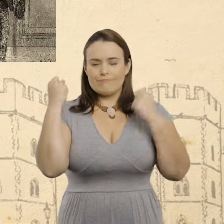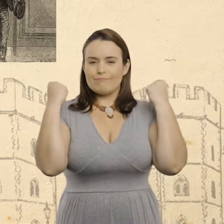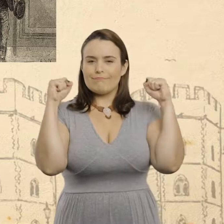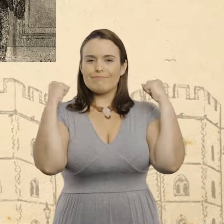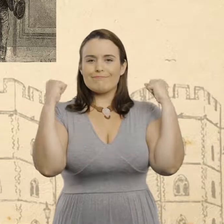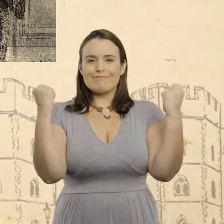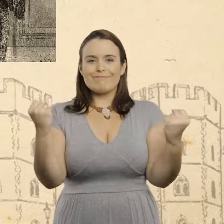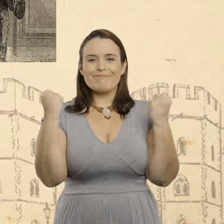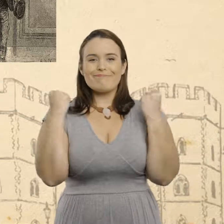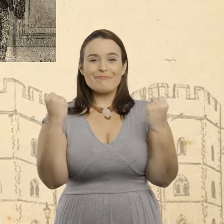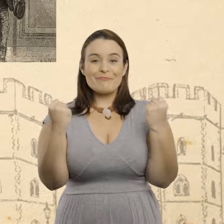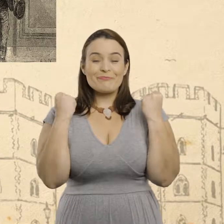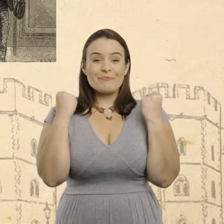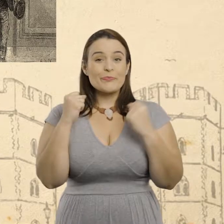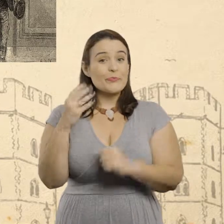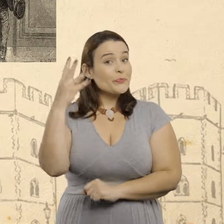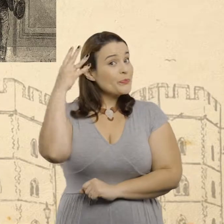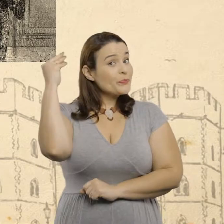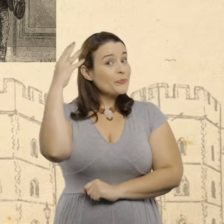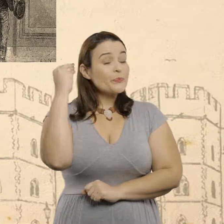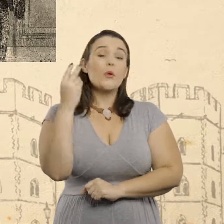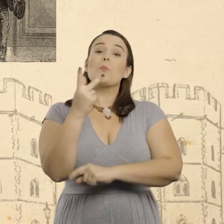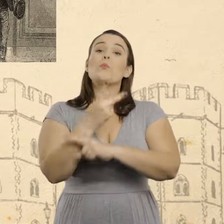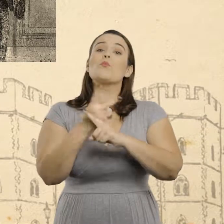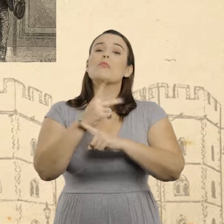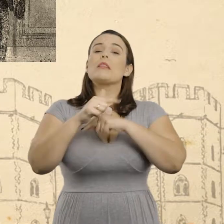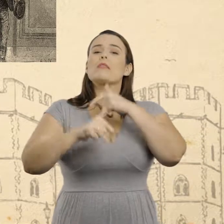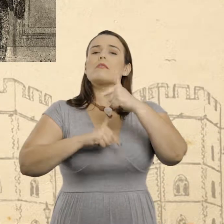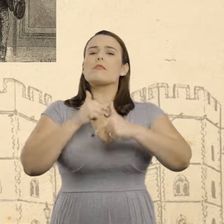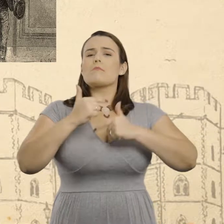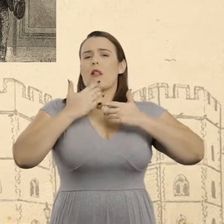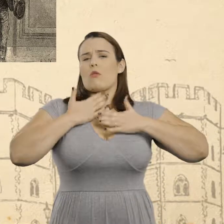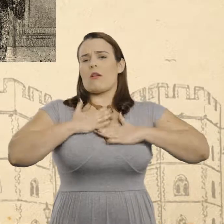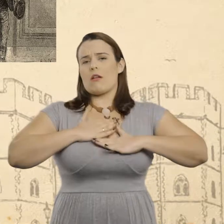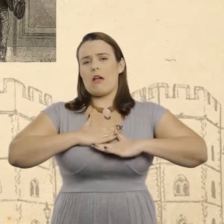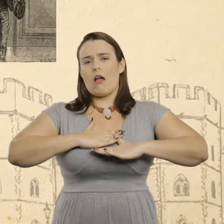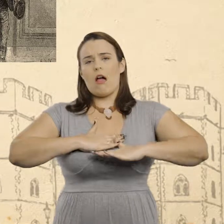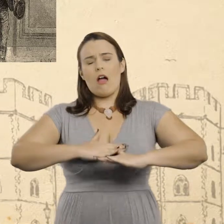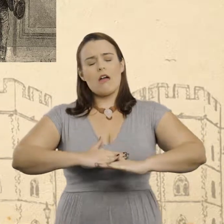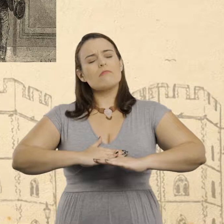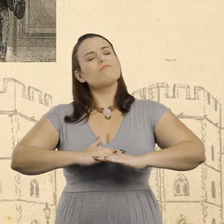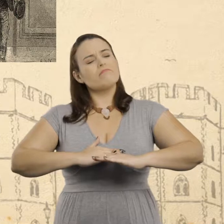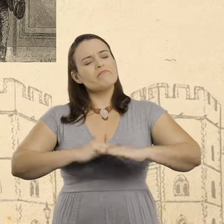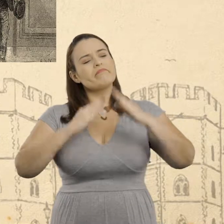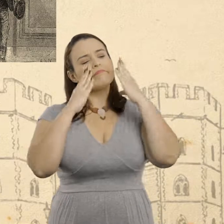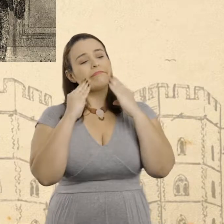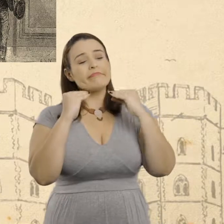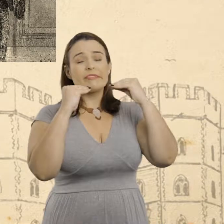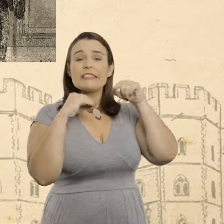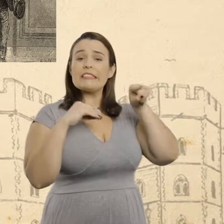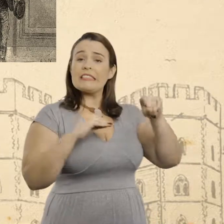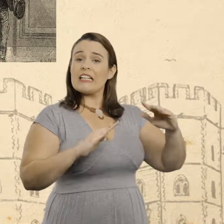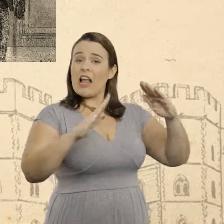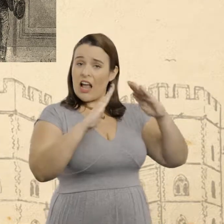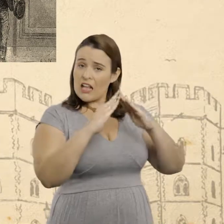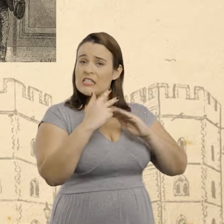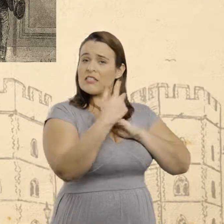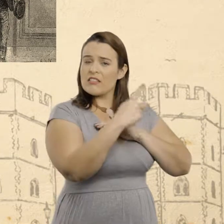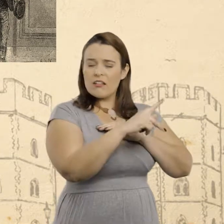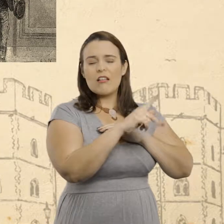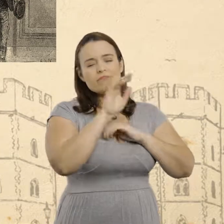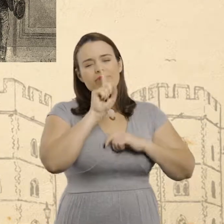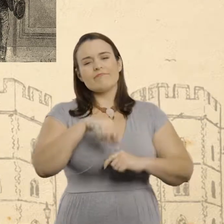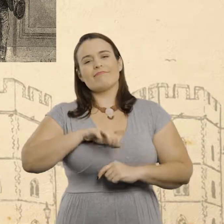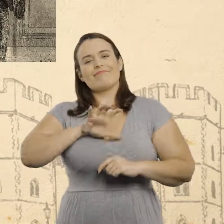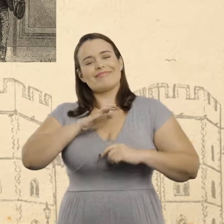porque sempre fazia exercícios. Passepartout estava procurando um trabalho calmo. Ele imaginou que na casa de Phileas Fogg